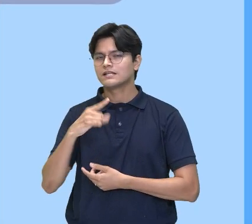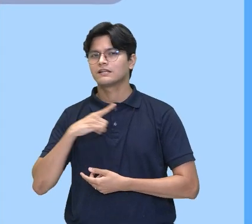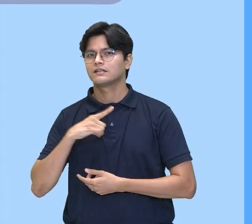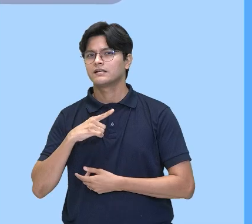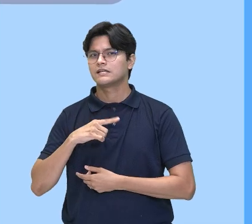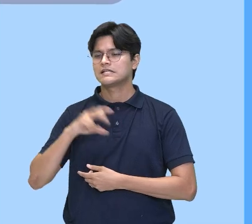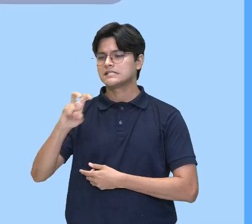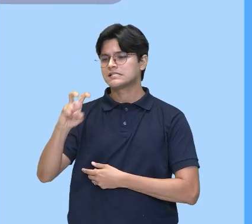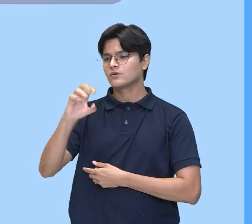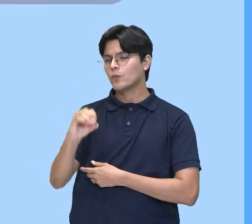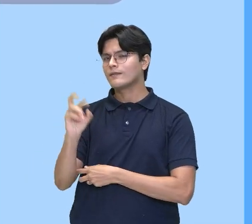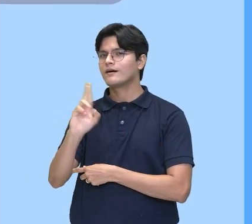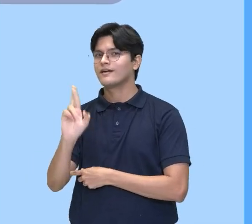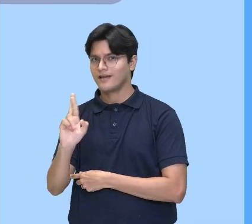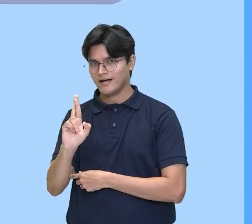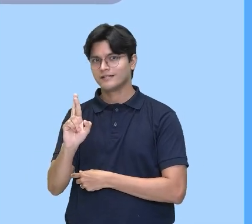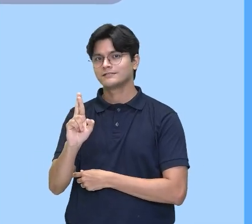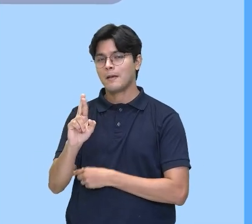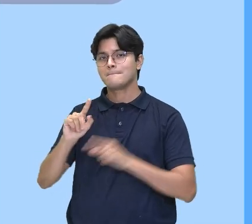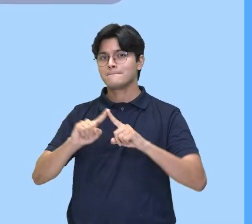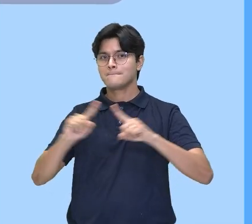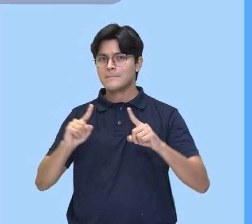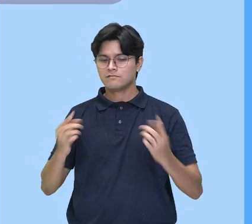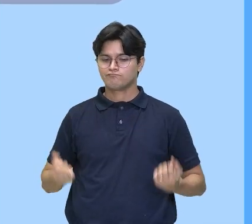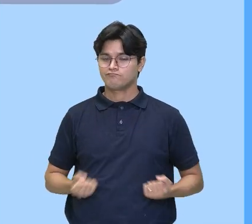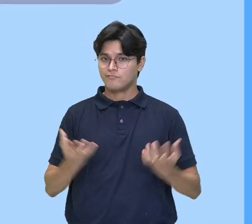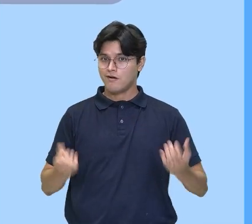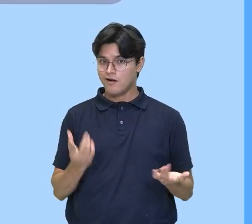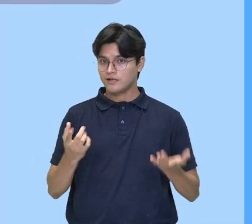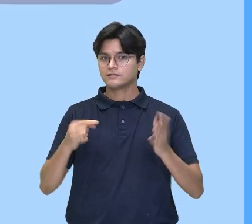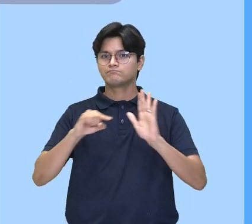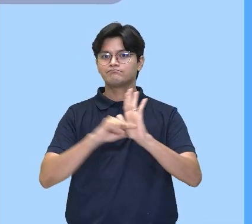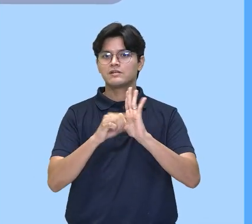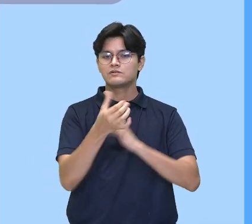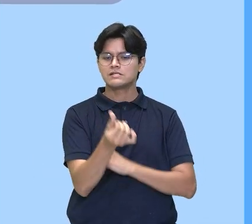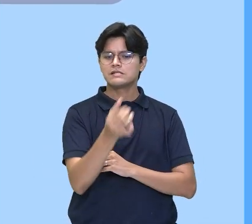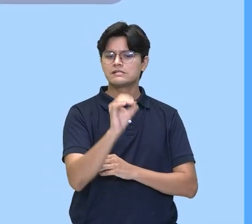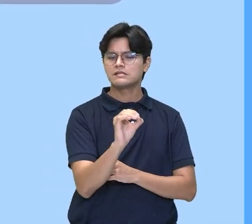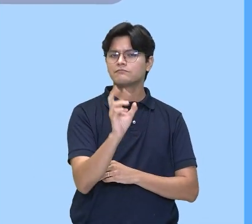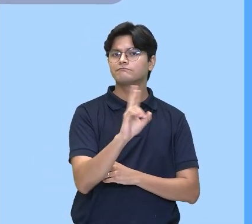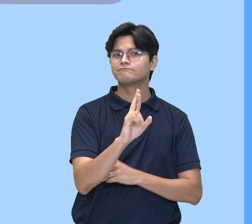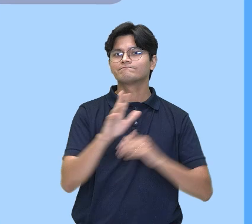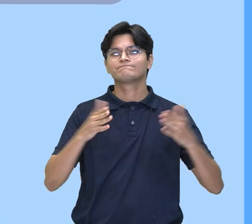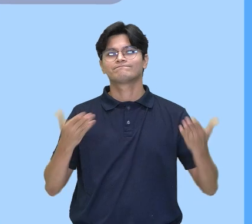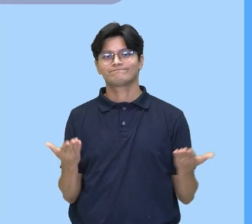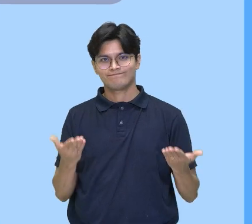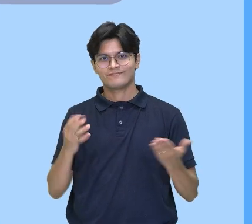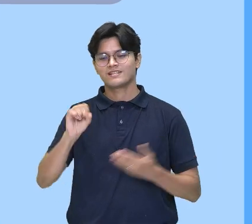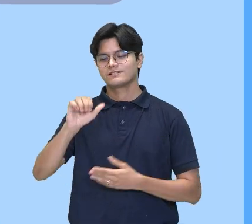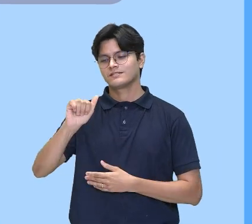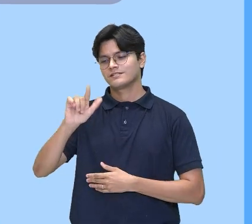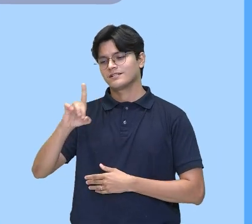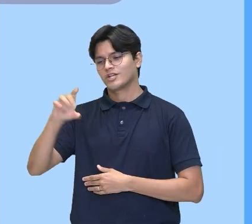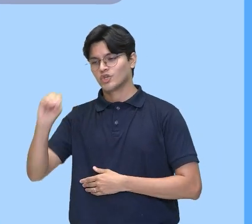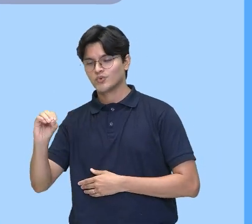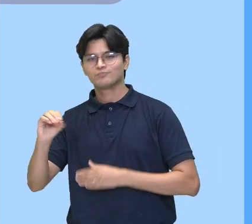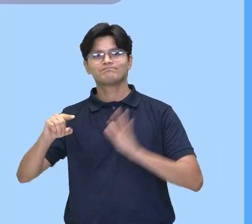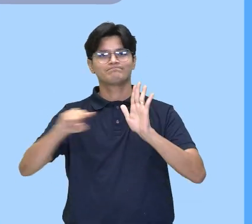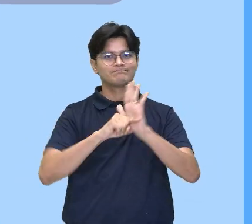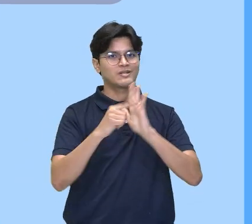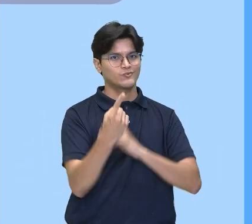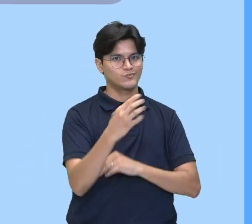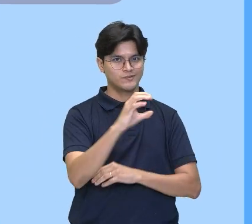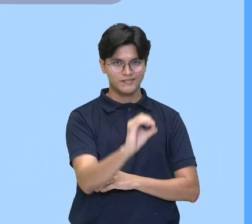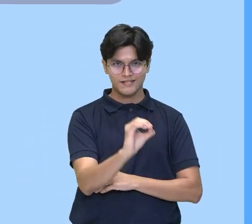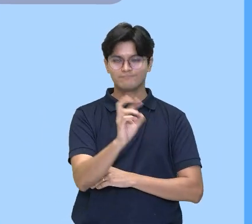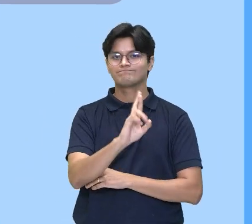sua conta bancária e gasta menos R$ 60 dessa conta. Então, seu saldo será de menos R$ 10,